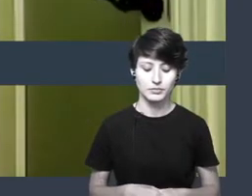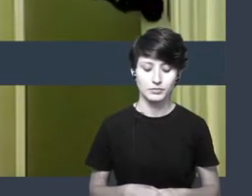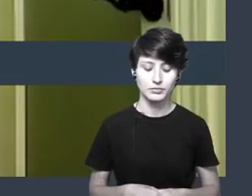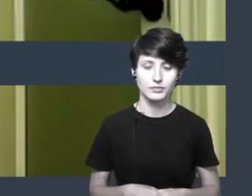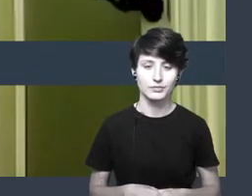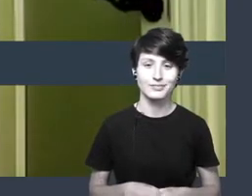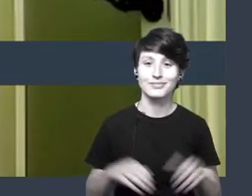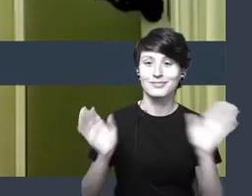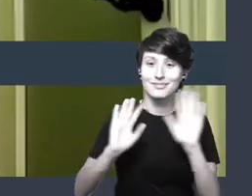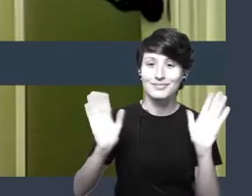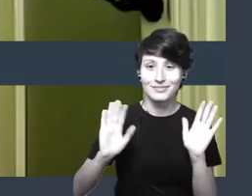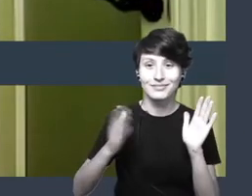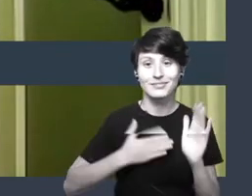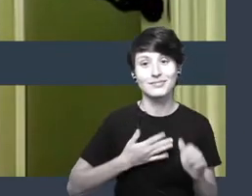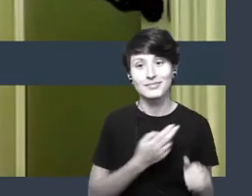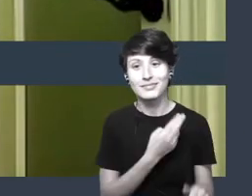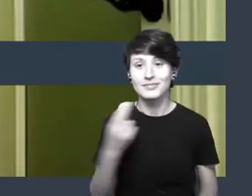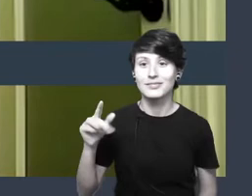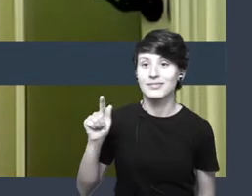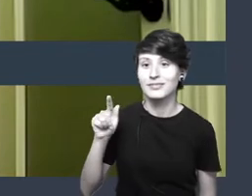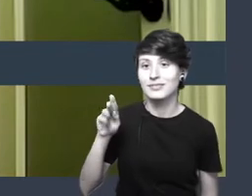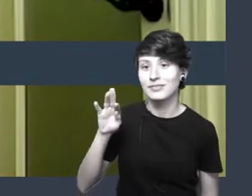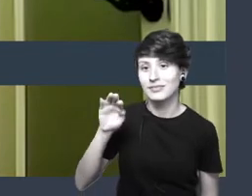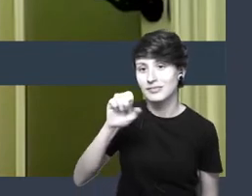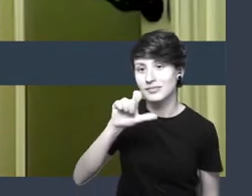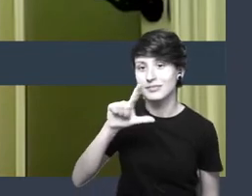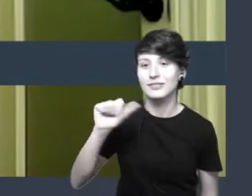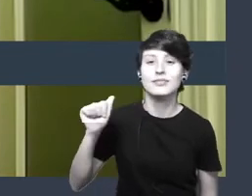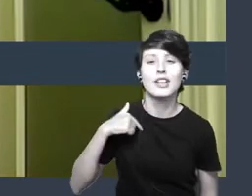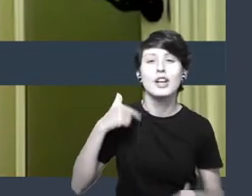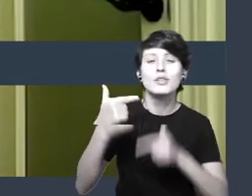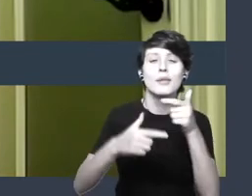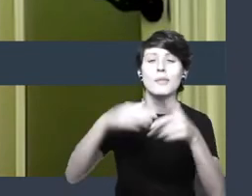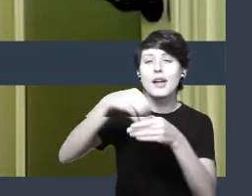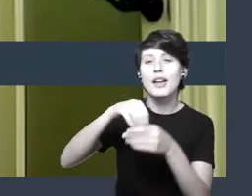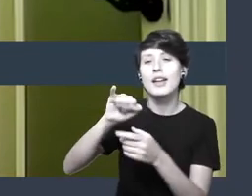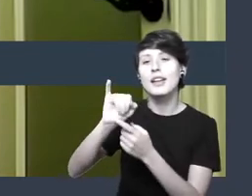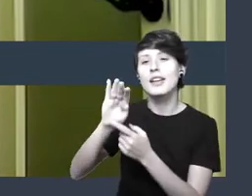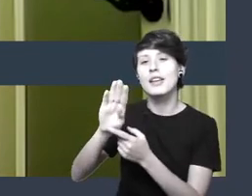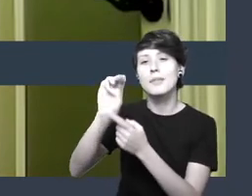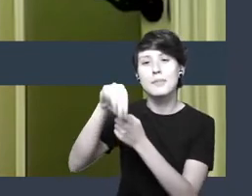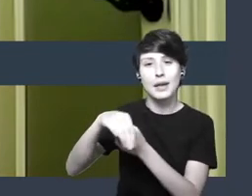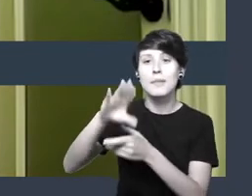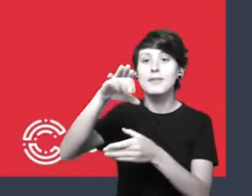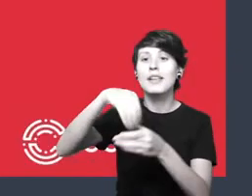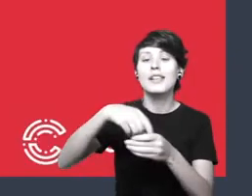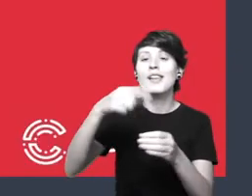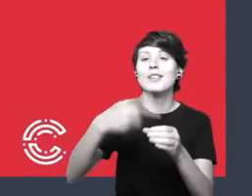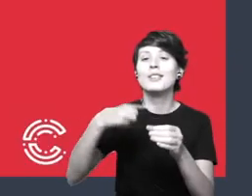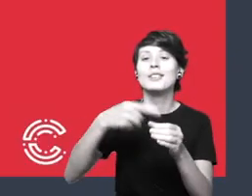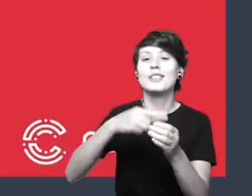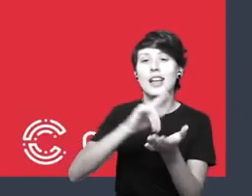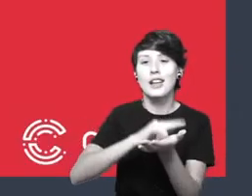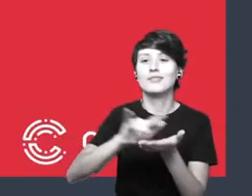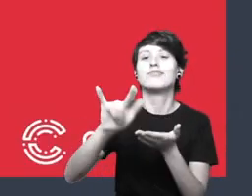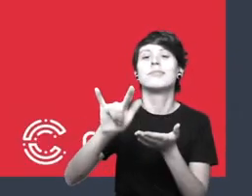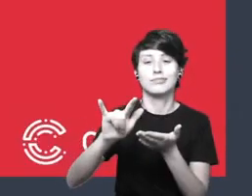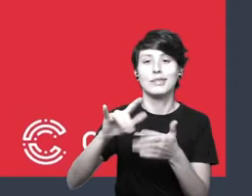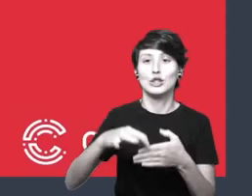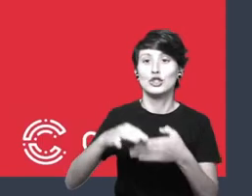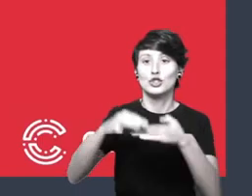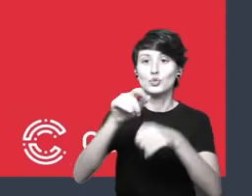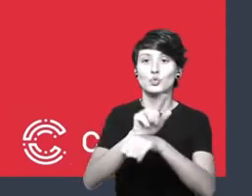Olá, meu nome é Gabriela de Queiroz e eu trabalho na IBM aqui da Califórnia como gerente de Machine Learning. Hoje eu vou falar sobre